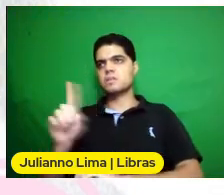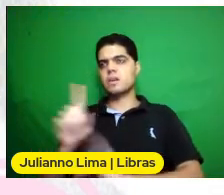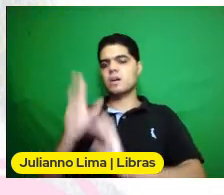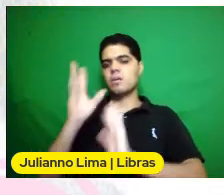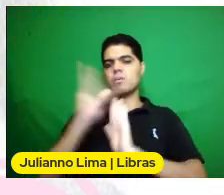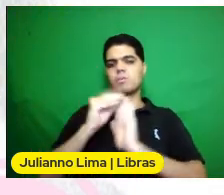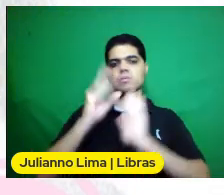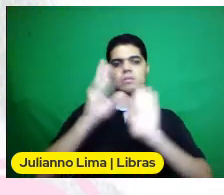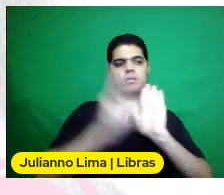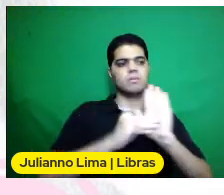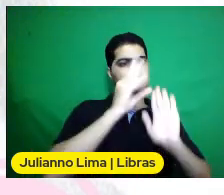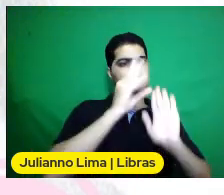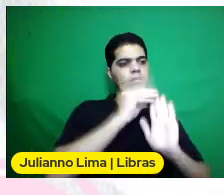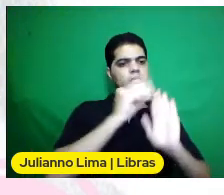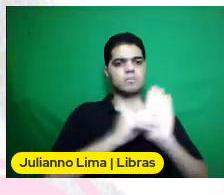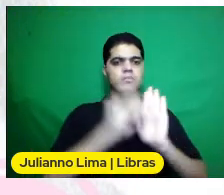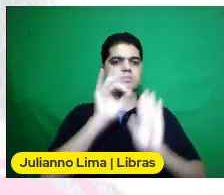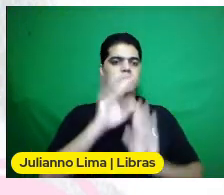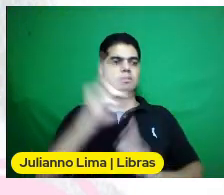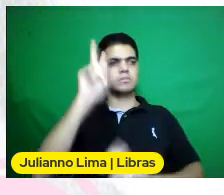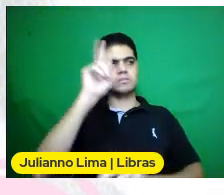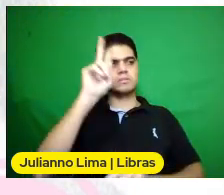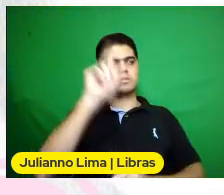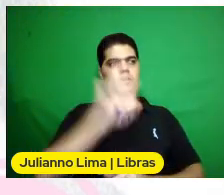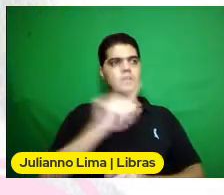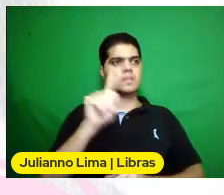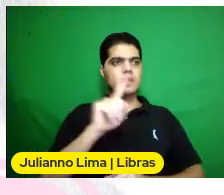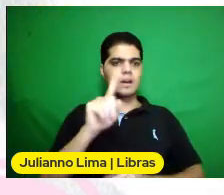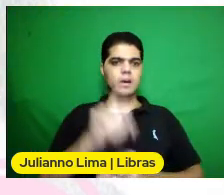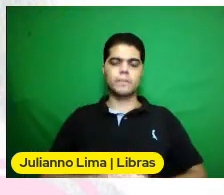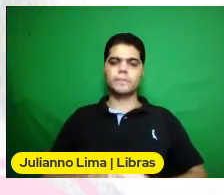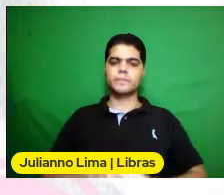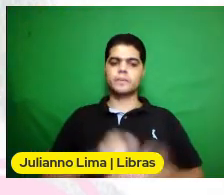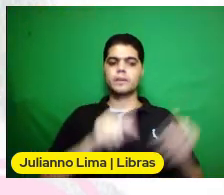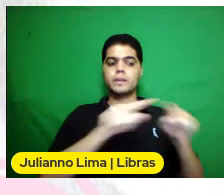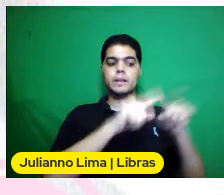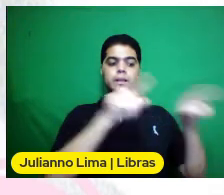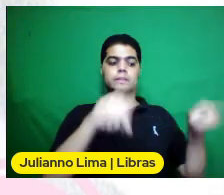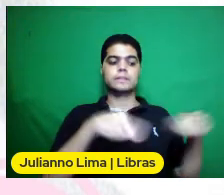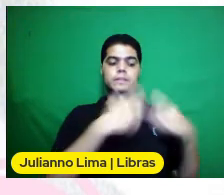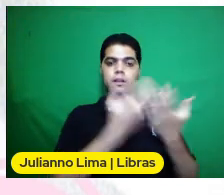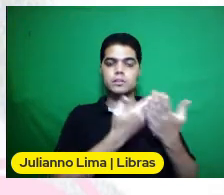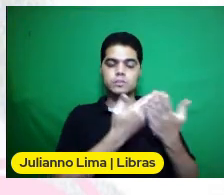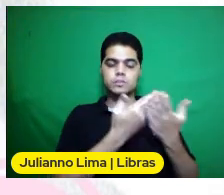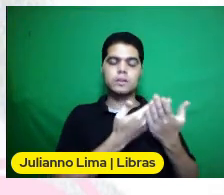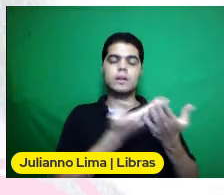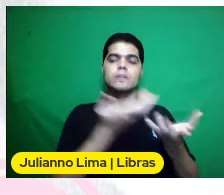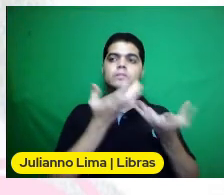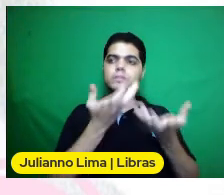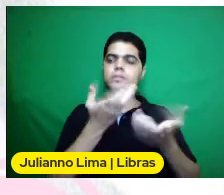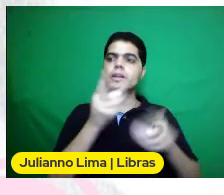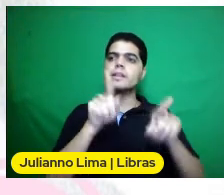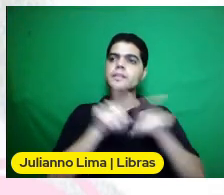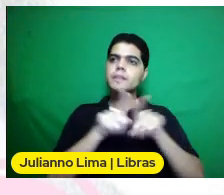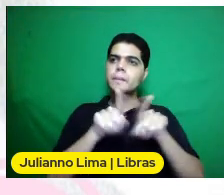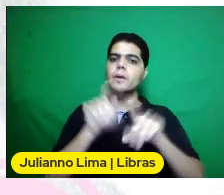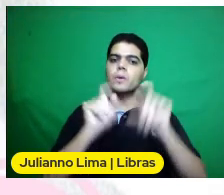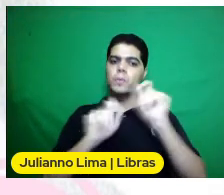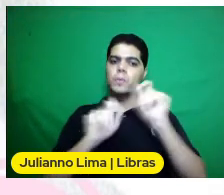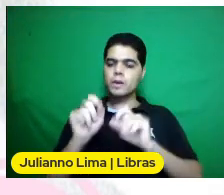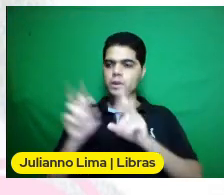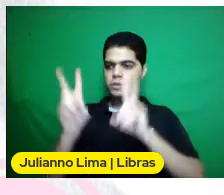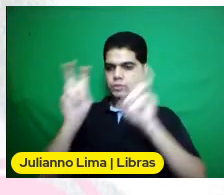conteúdo, a história da Maria Quitéria. Não é só isso que a gente quer fazer na sala de aula. A gente quer também trabalhar com essa linguagem